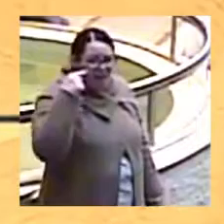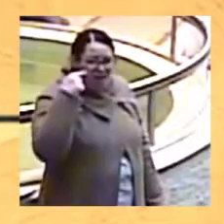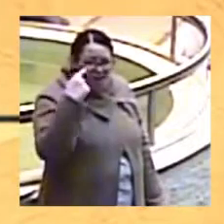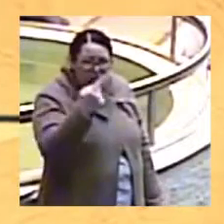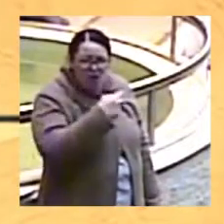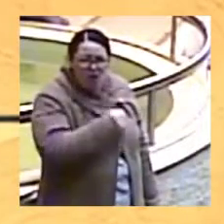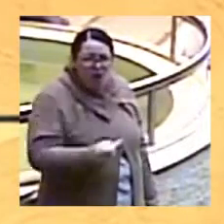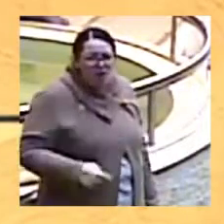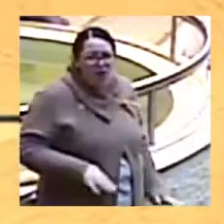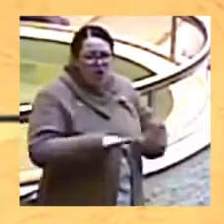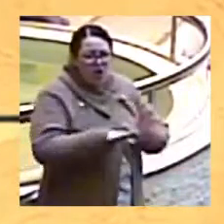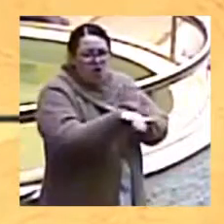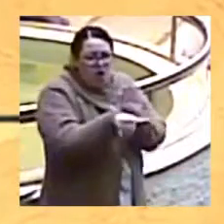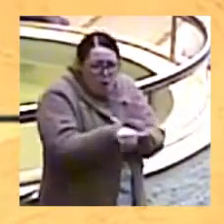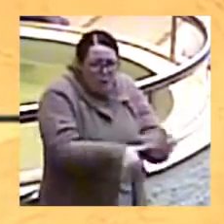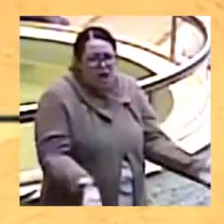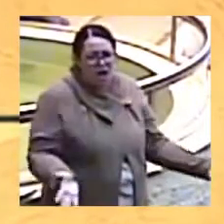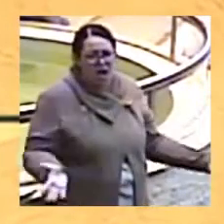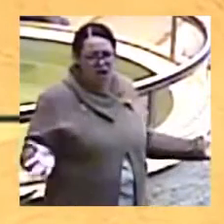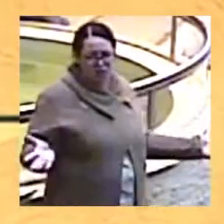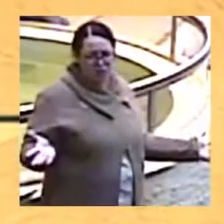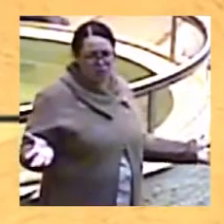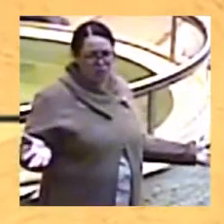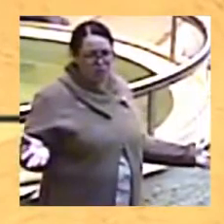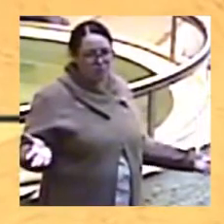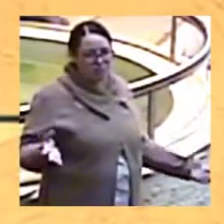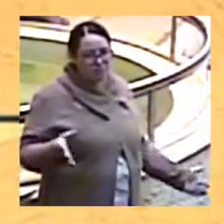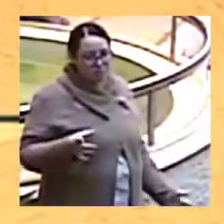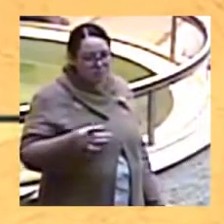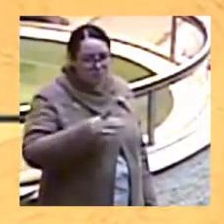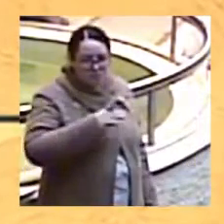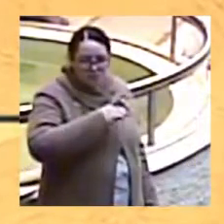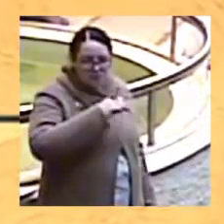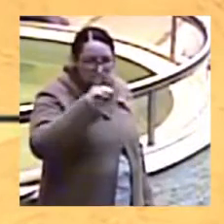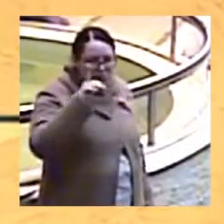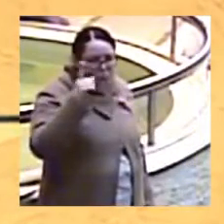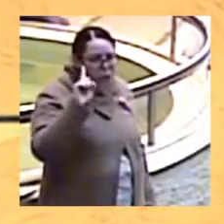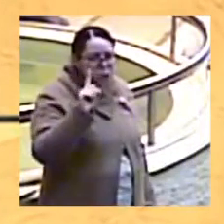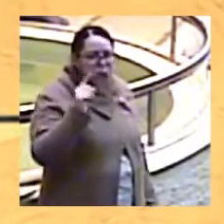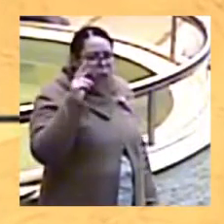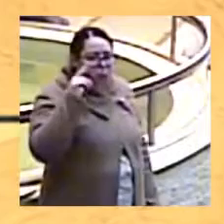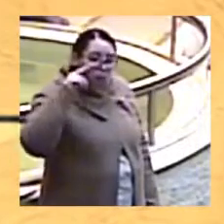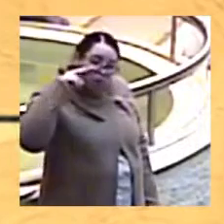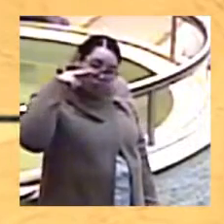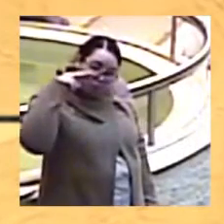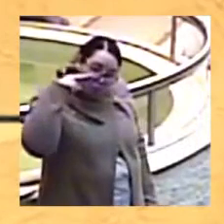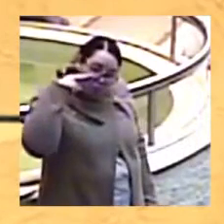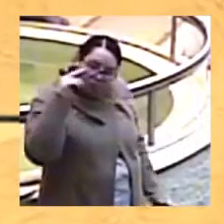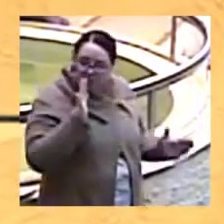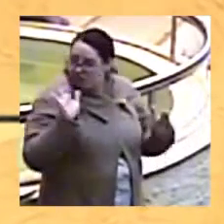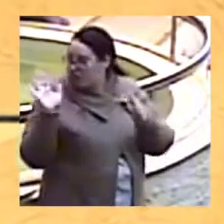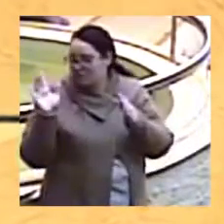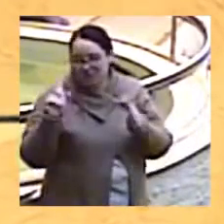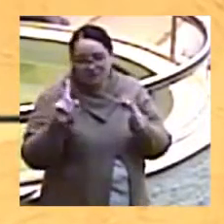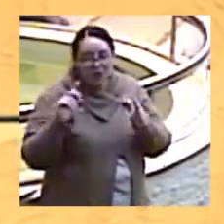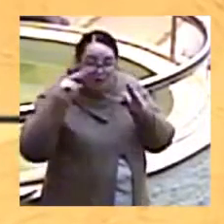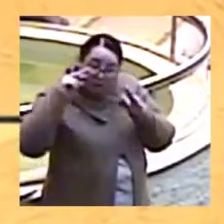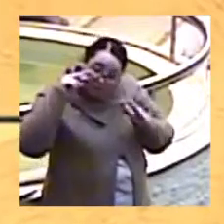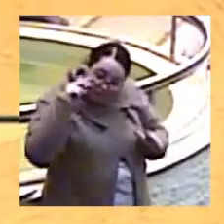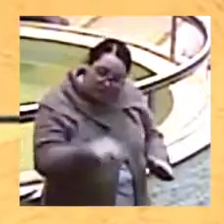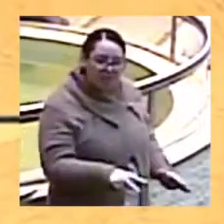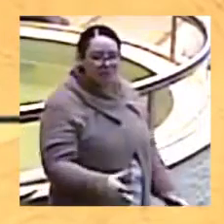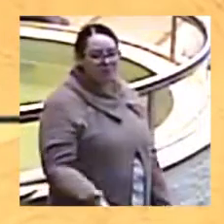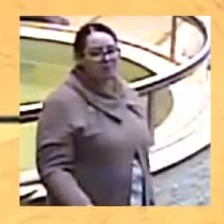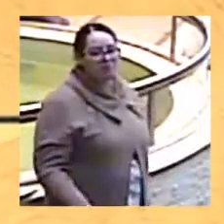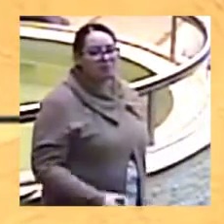palavra de Deus, não se preocupe, Deus, não virou o rosto, Deus está olhando, para você, e Deus cuidará,